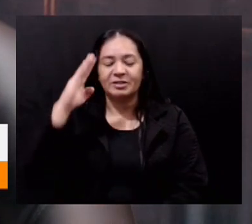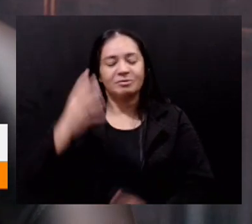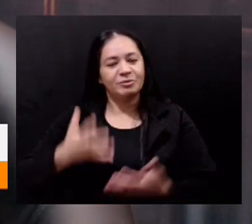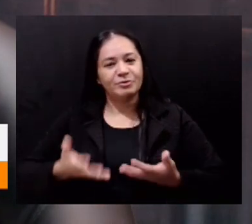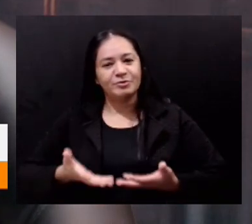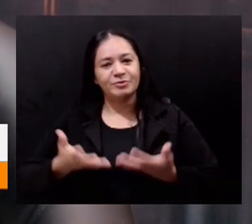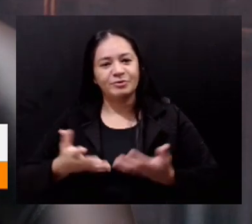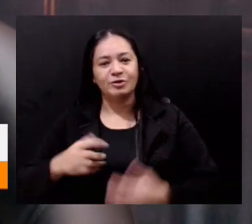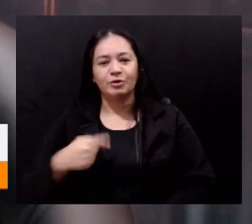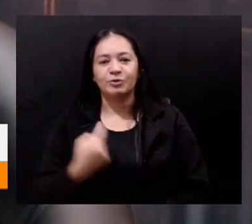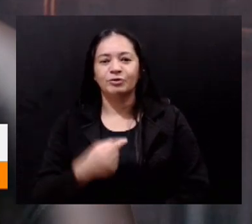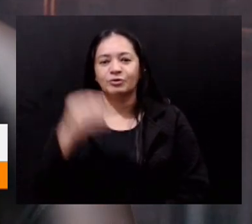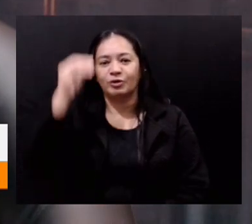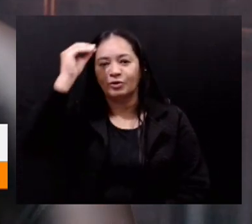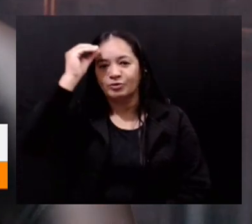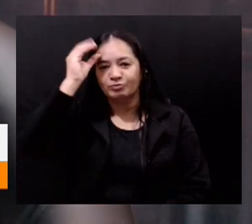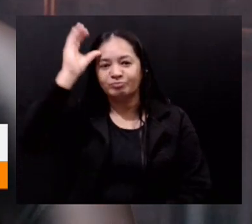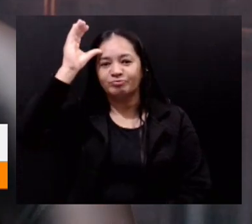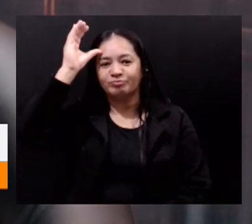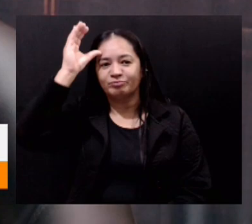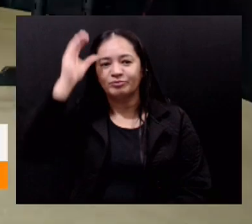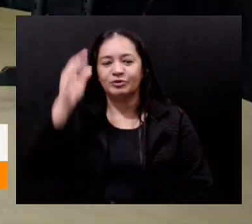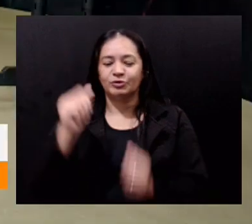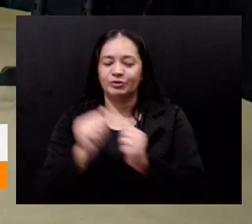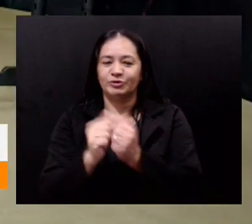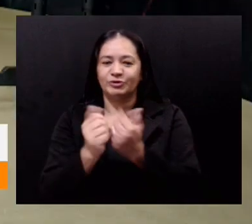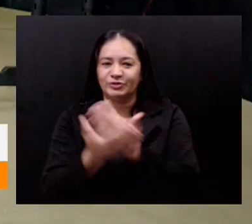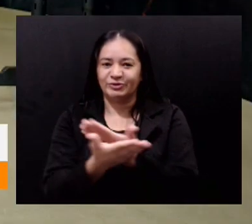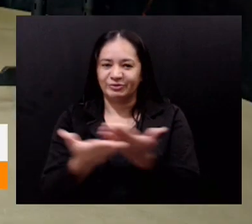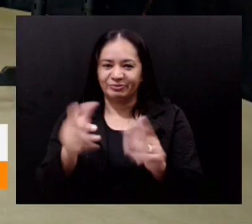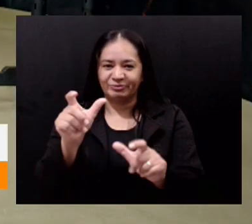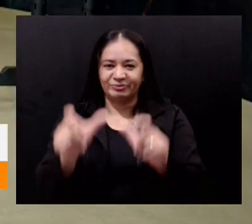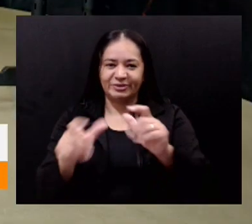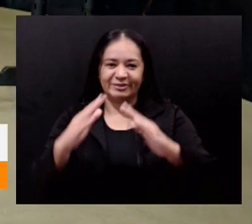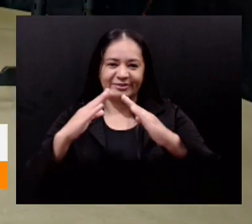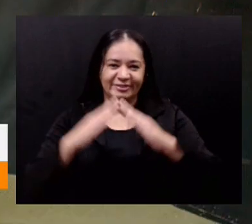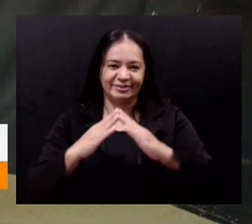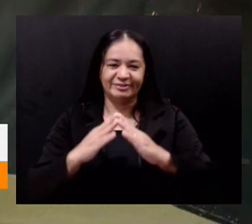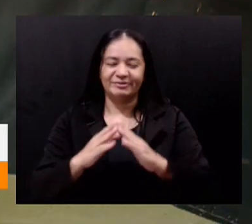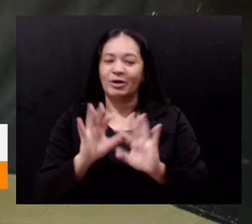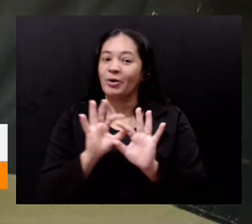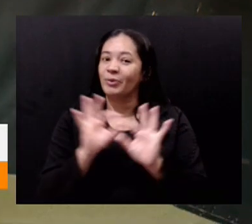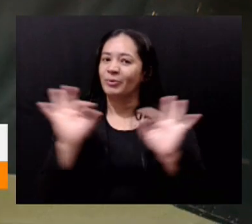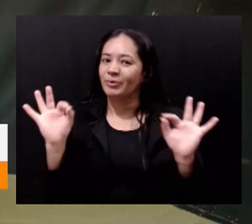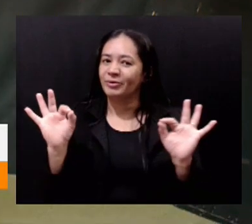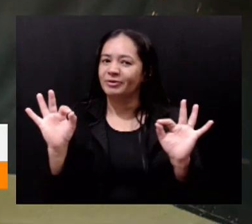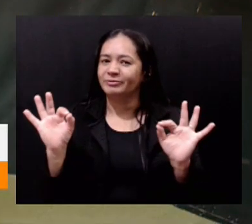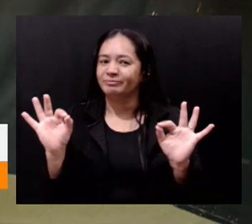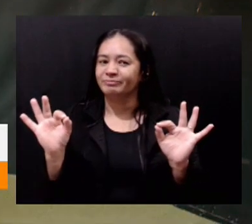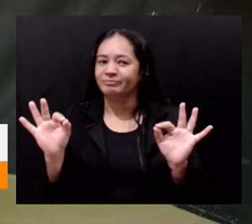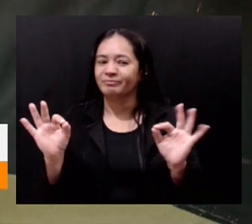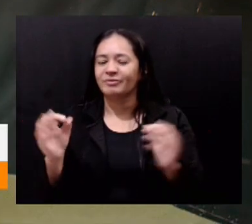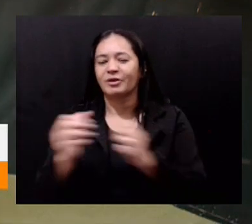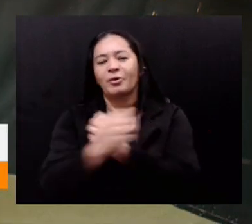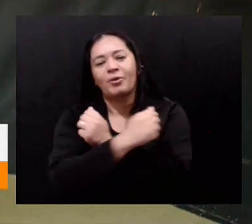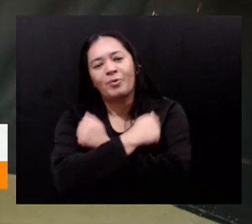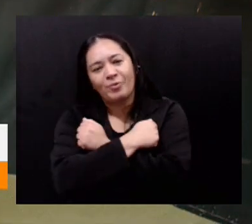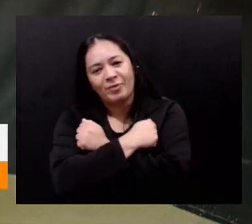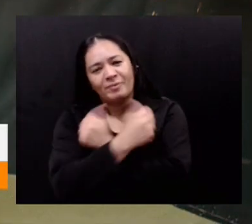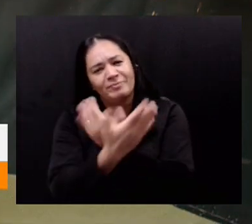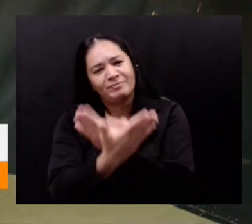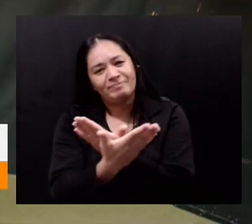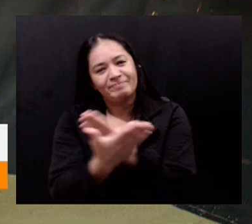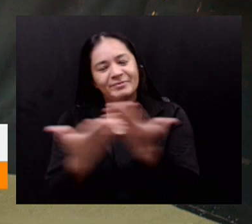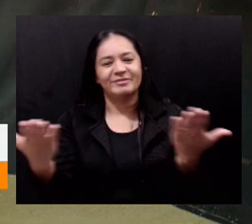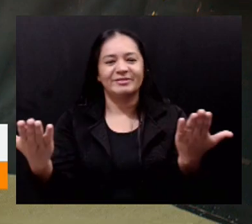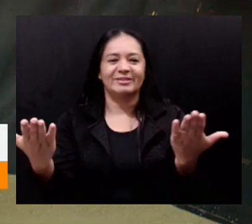conhecimento aí com os telespectadores. Muito bem, gente, um abraço para vocês, né? E